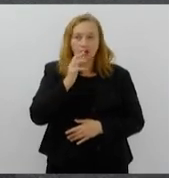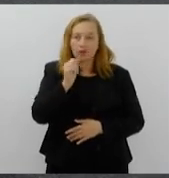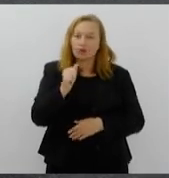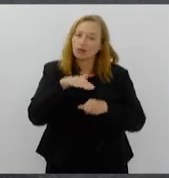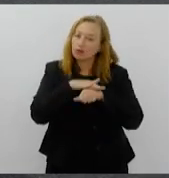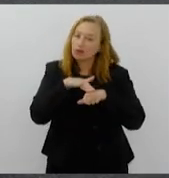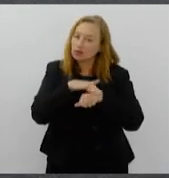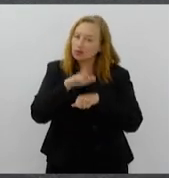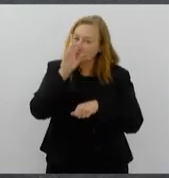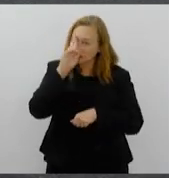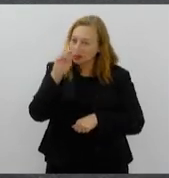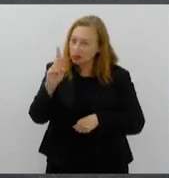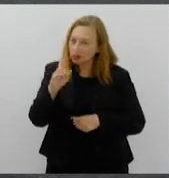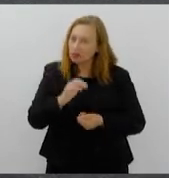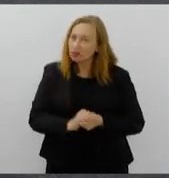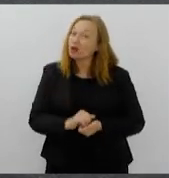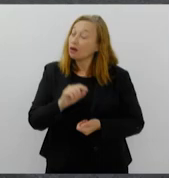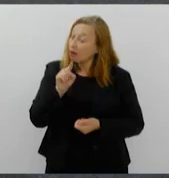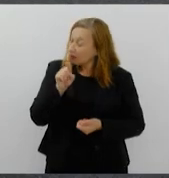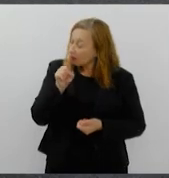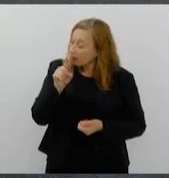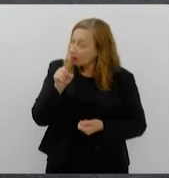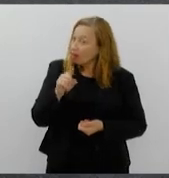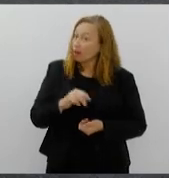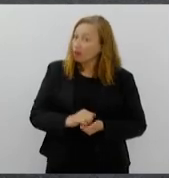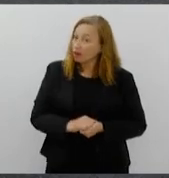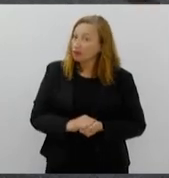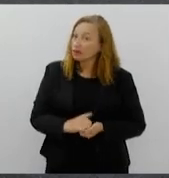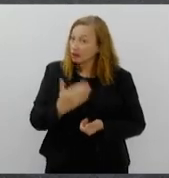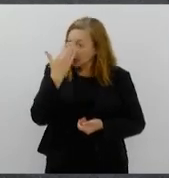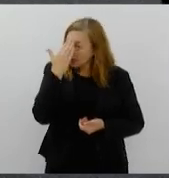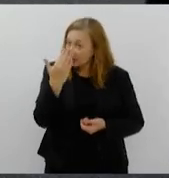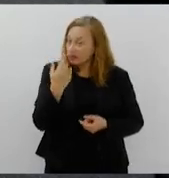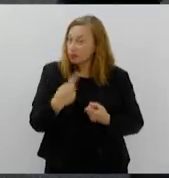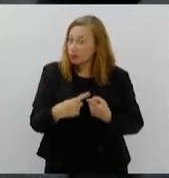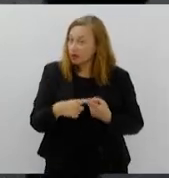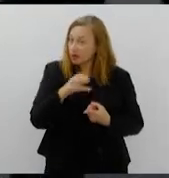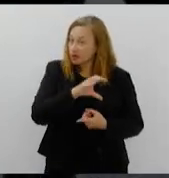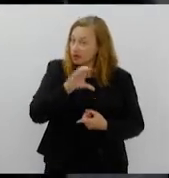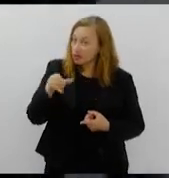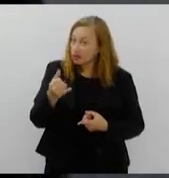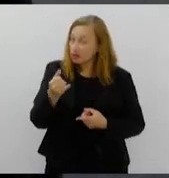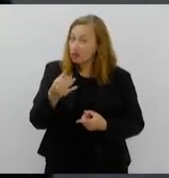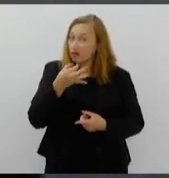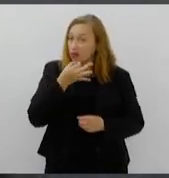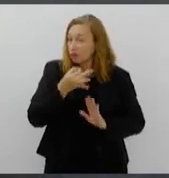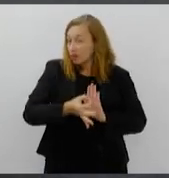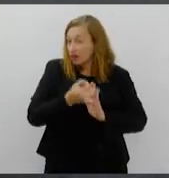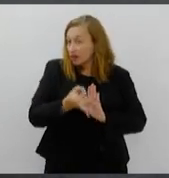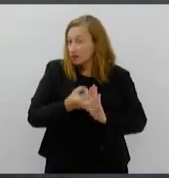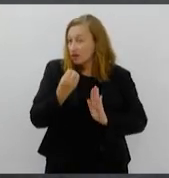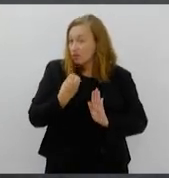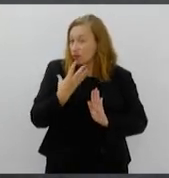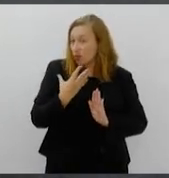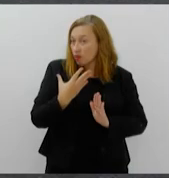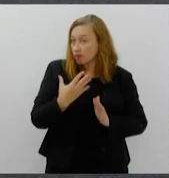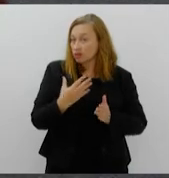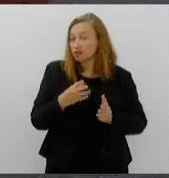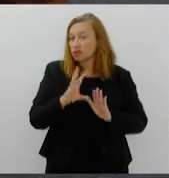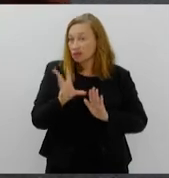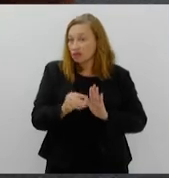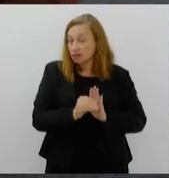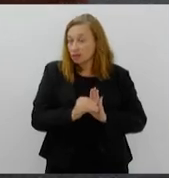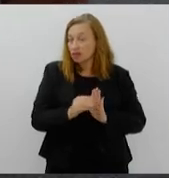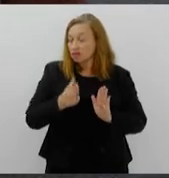Vossa Excelência. Ele estava agradecendo porque a CCJ deu um parecer bom. A maior parte das emendas foi